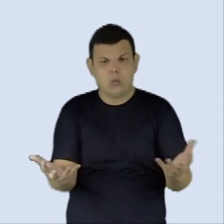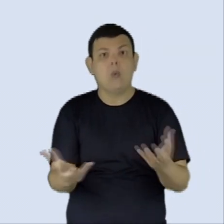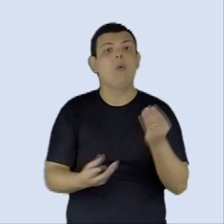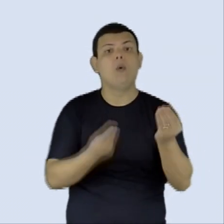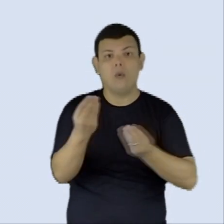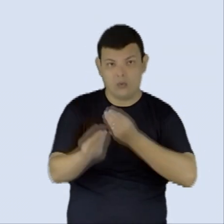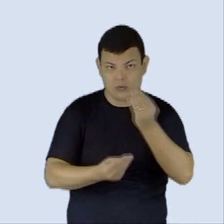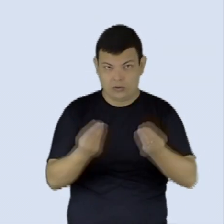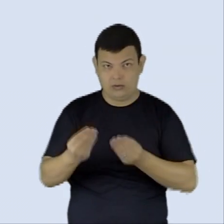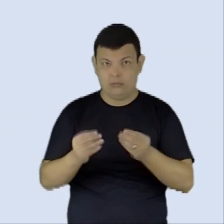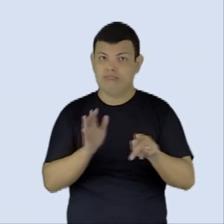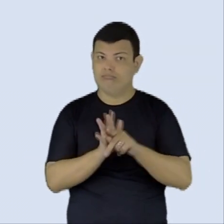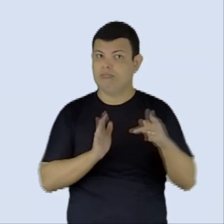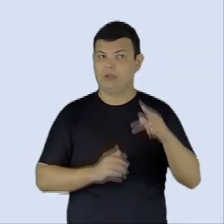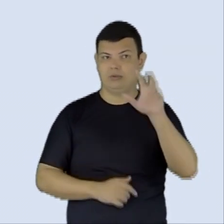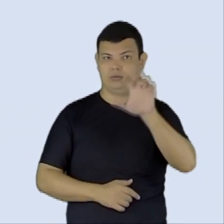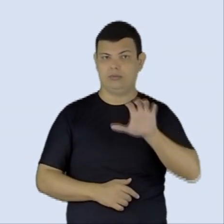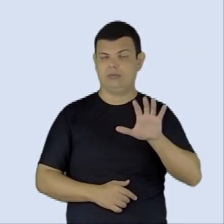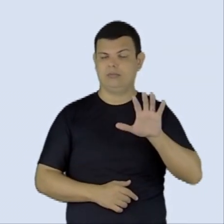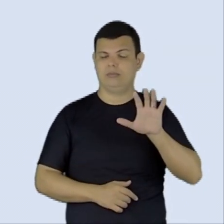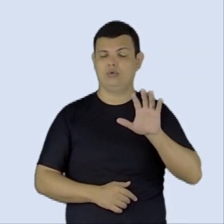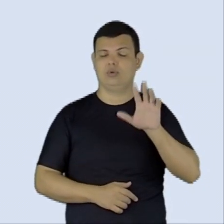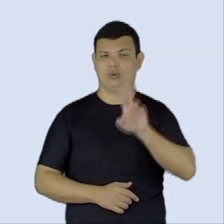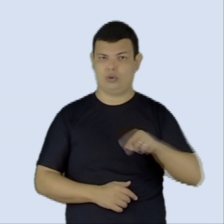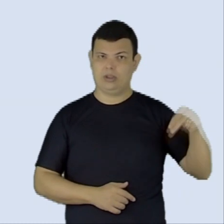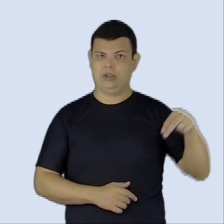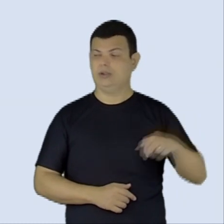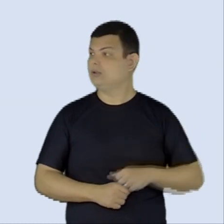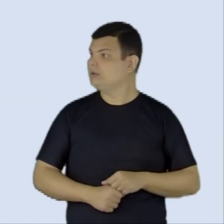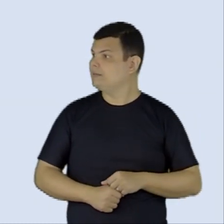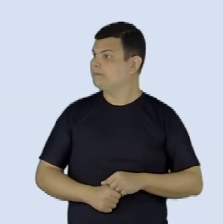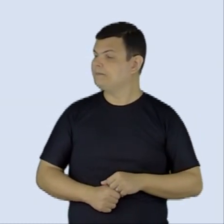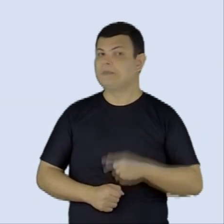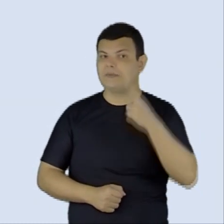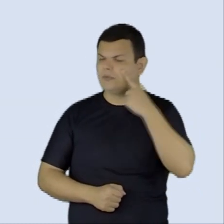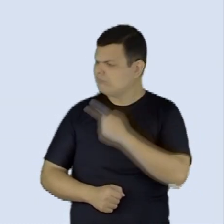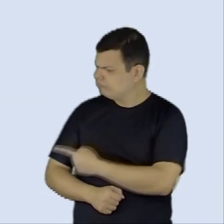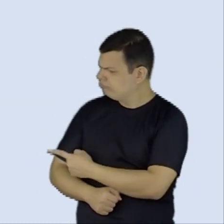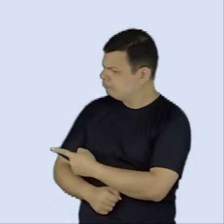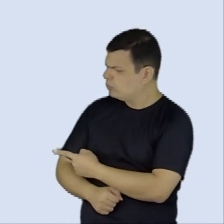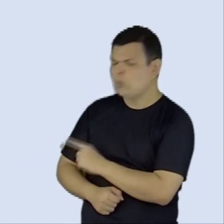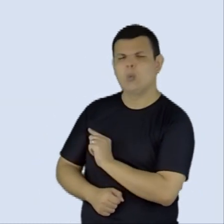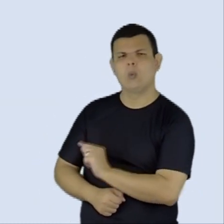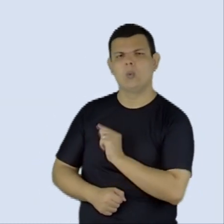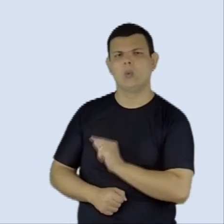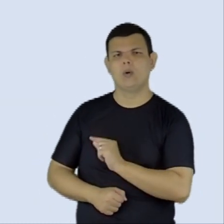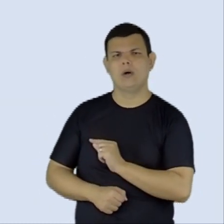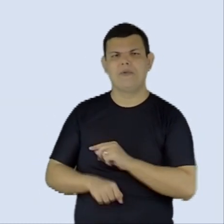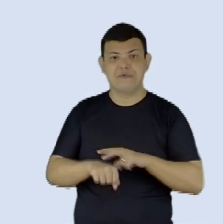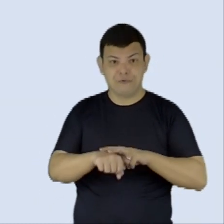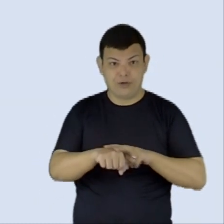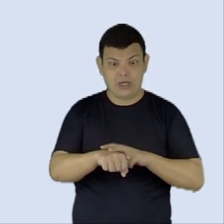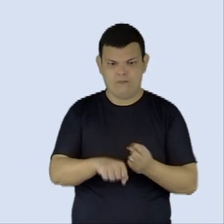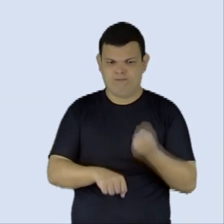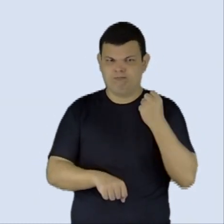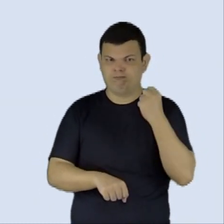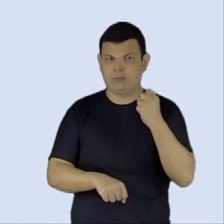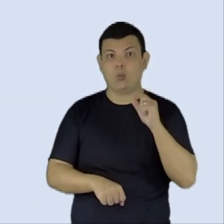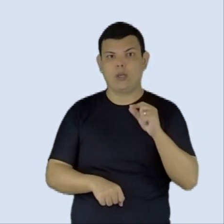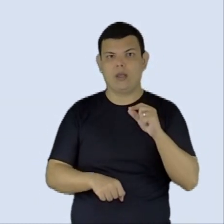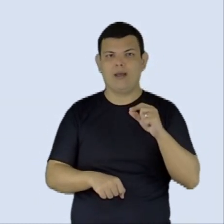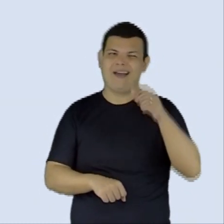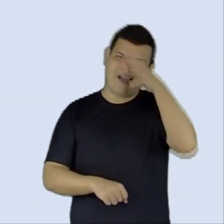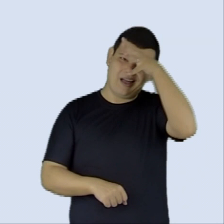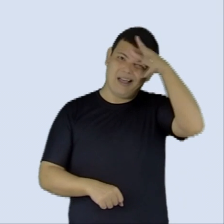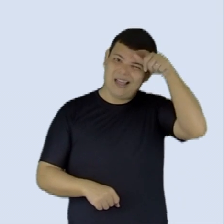vegetação que existe no Nordeste. Vamos entender a legenda do nosso mapa. Aqui, em verde mais escuro, a